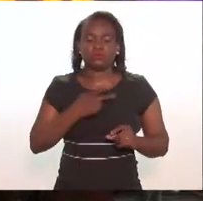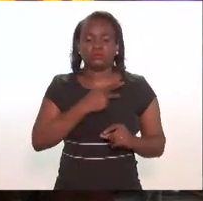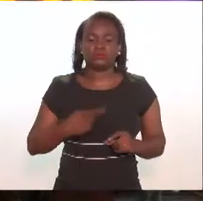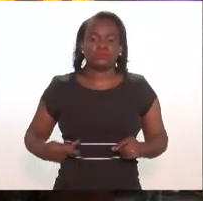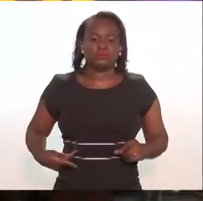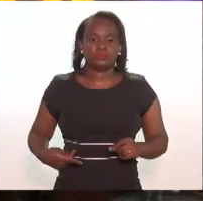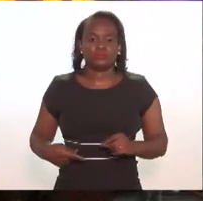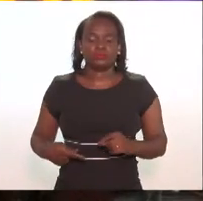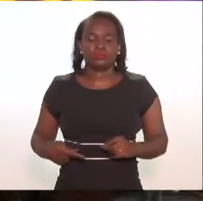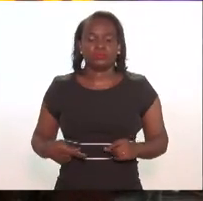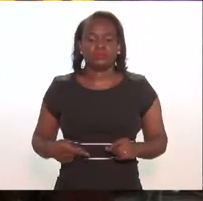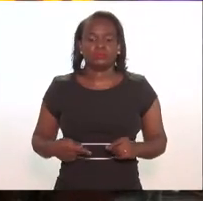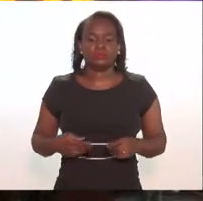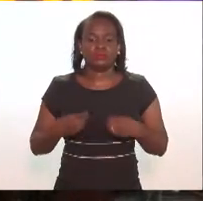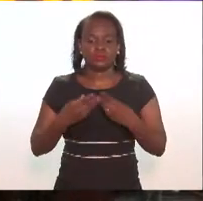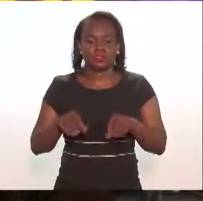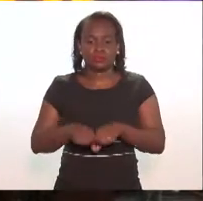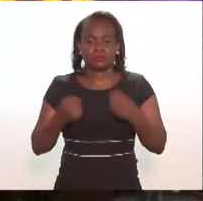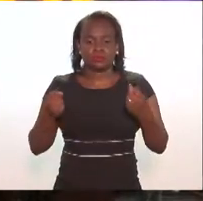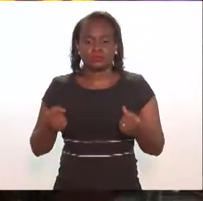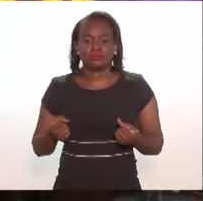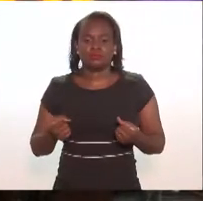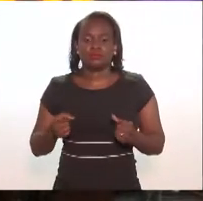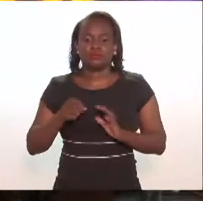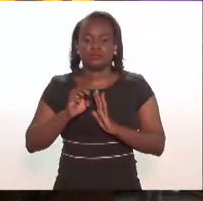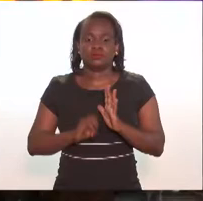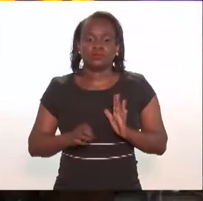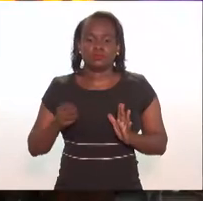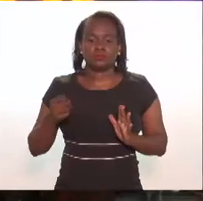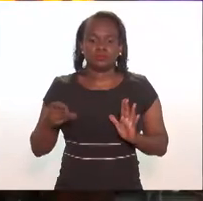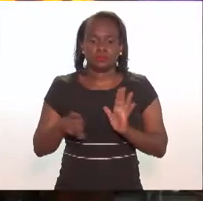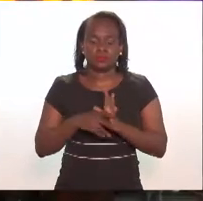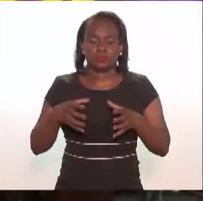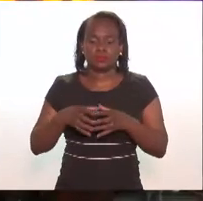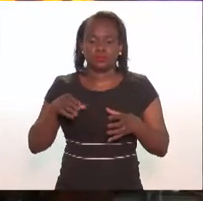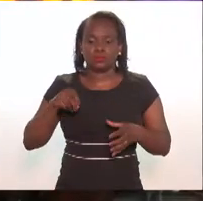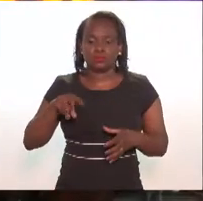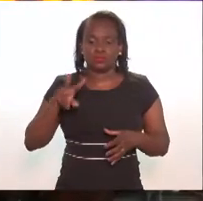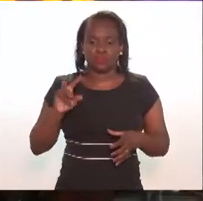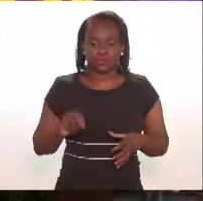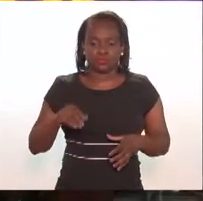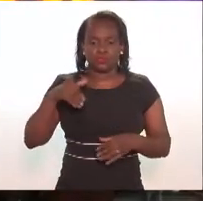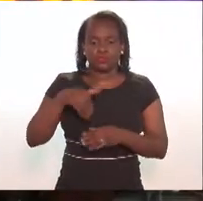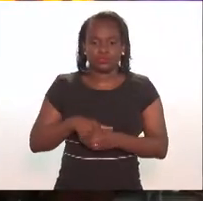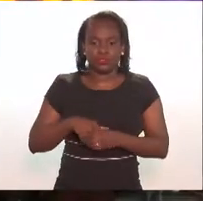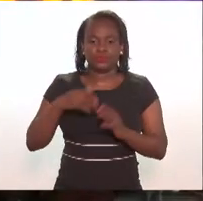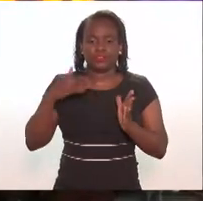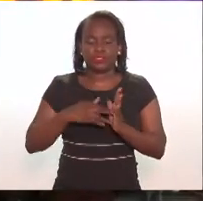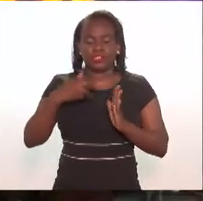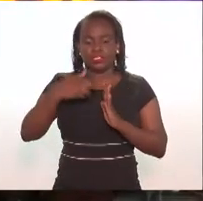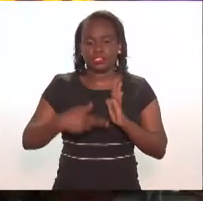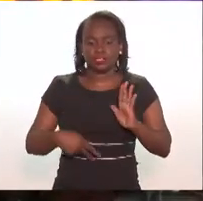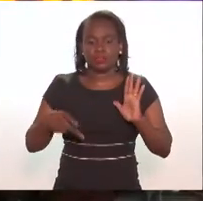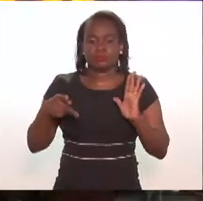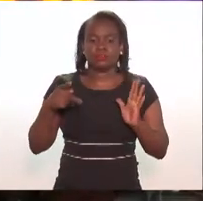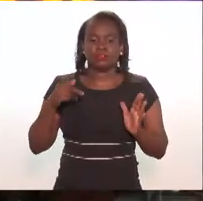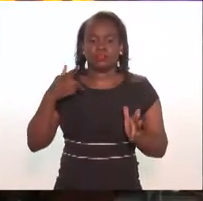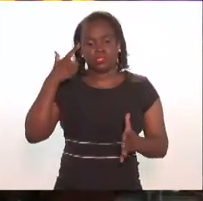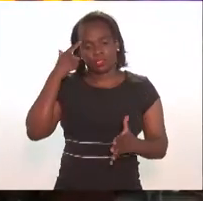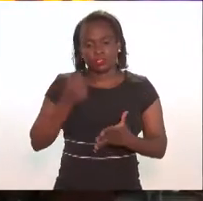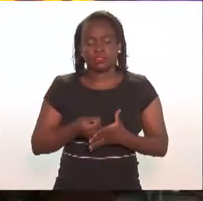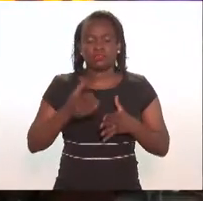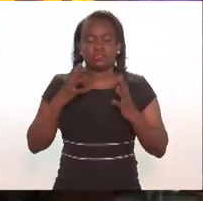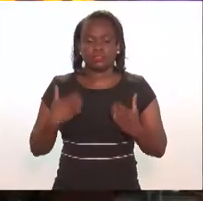presidência prejudica a emenda do novo e vota com forma final de redação que a presidência